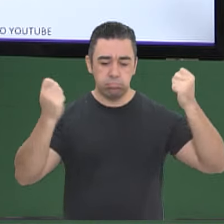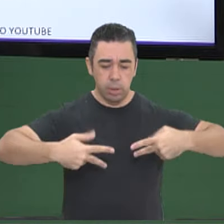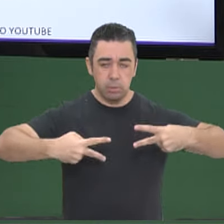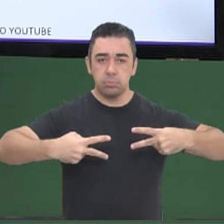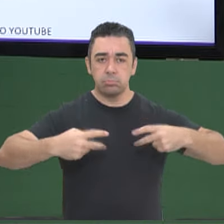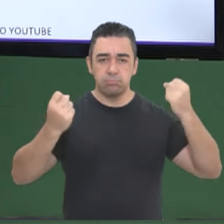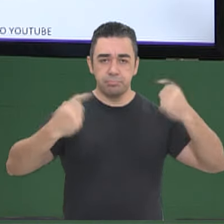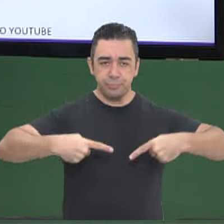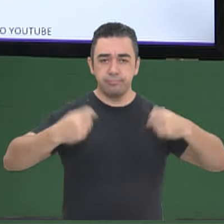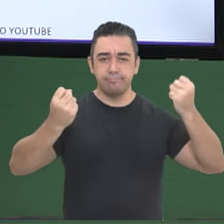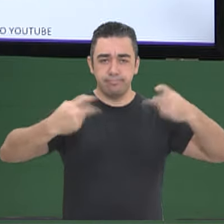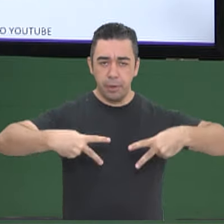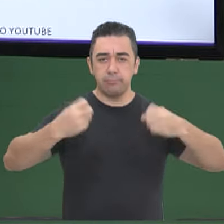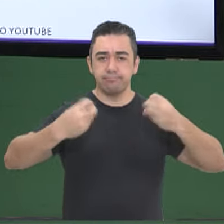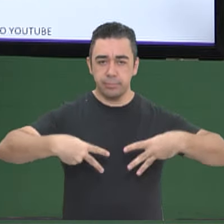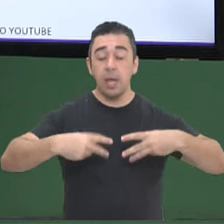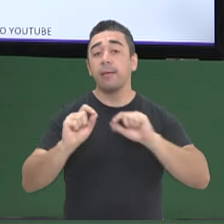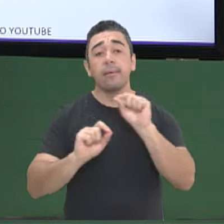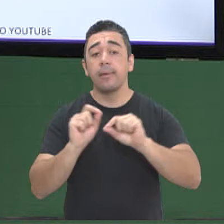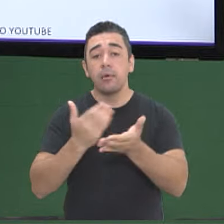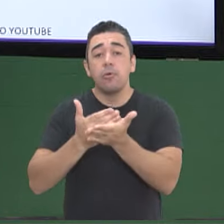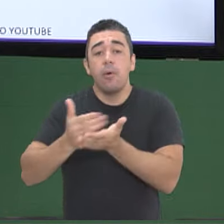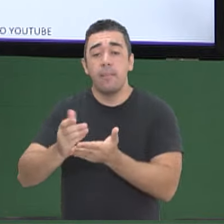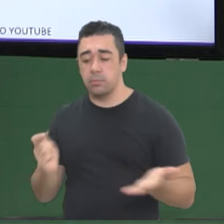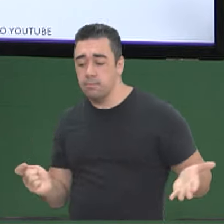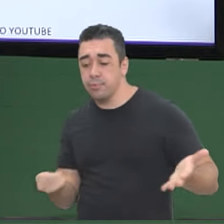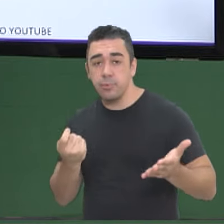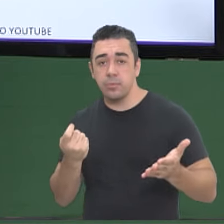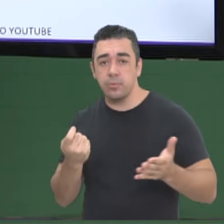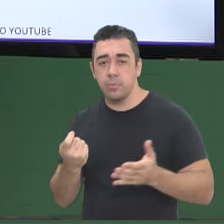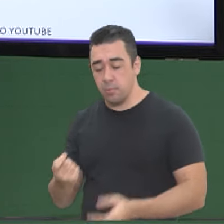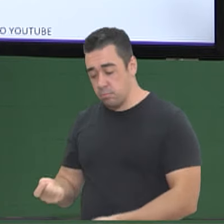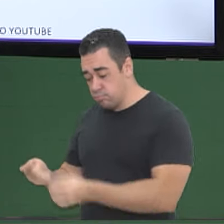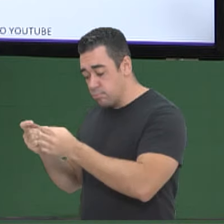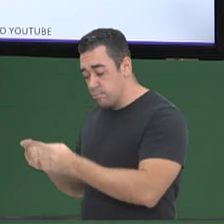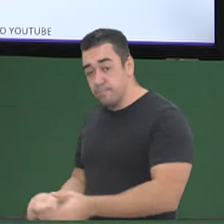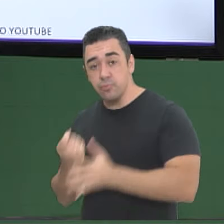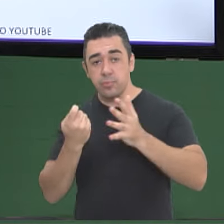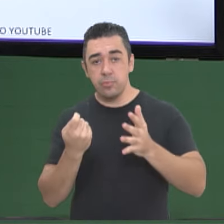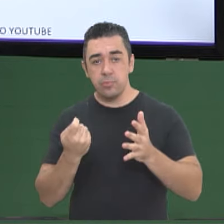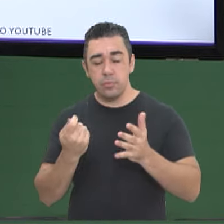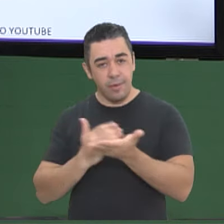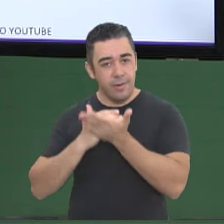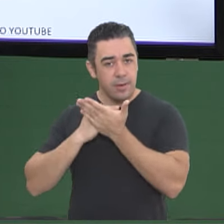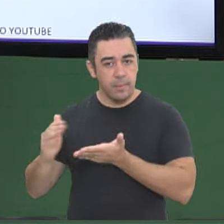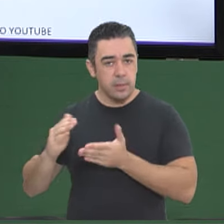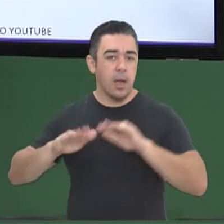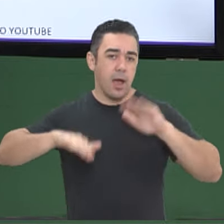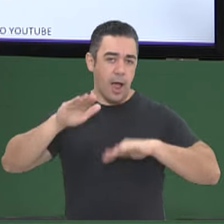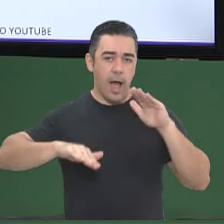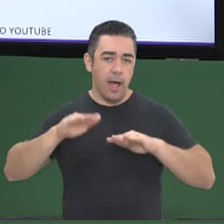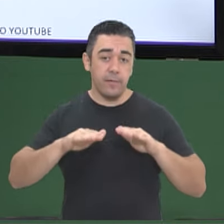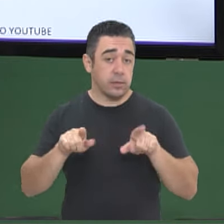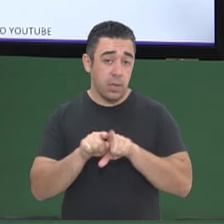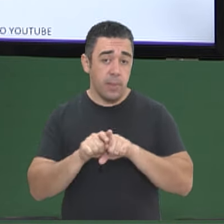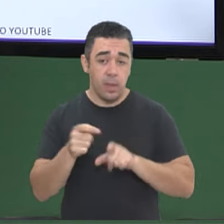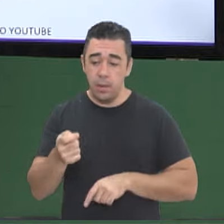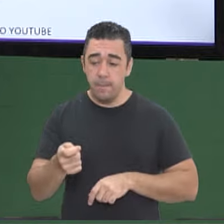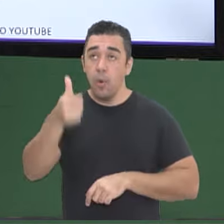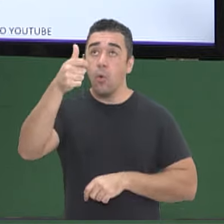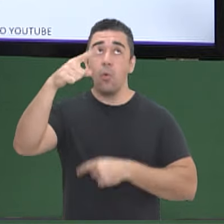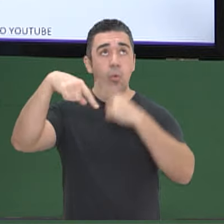disputa para ver quem sai com a bola, tá? Então depende do caso, depende, às vezes o lance é disputado na moeda,